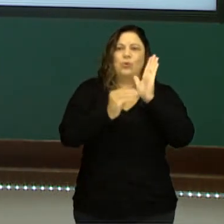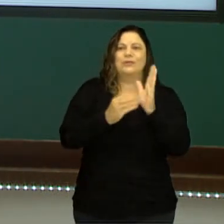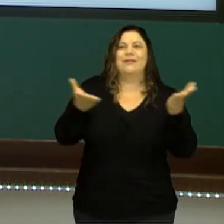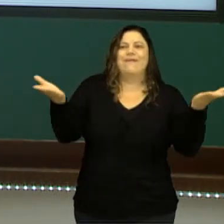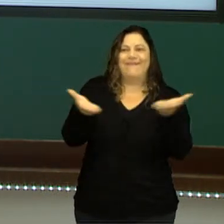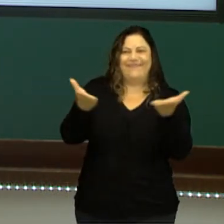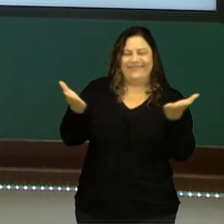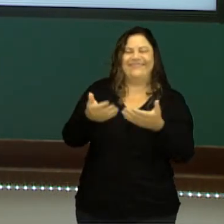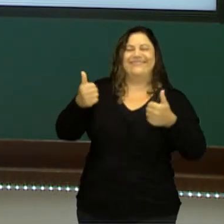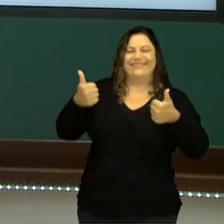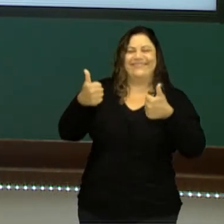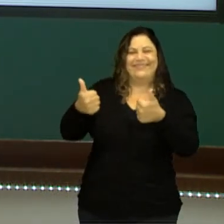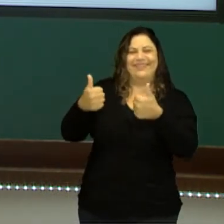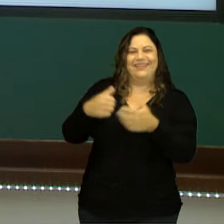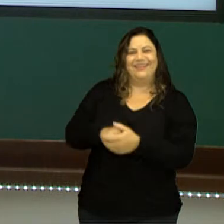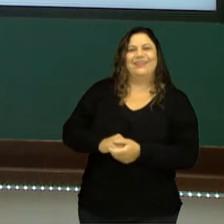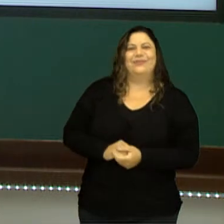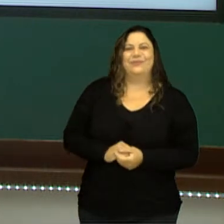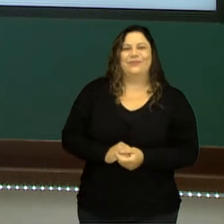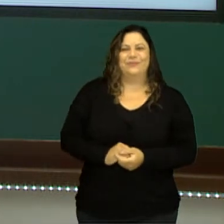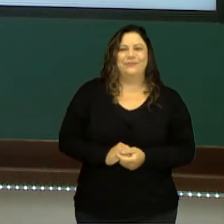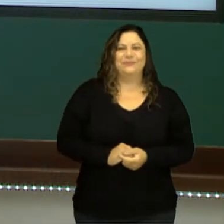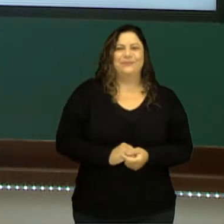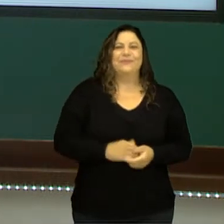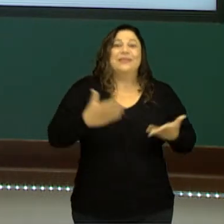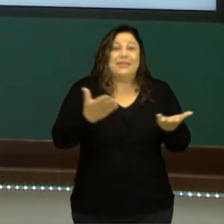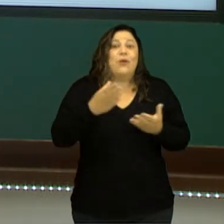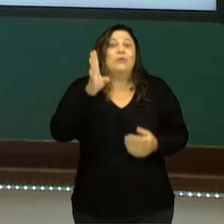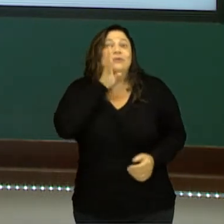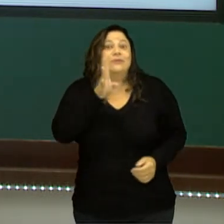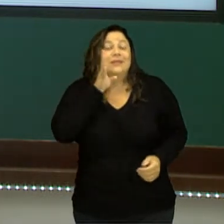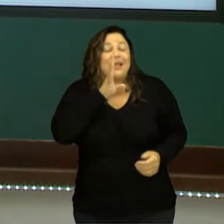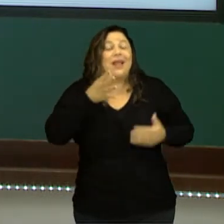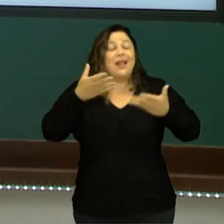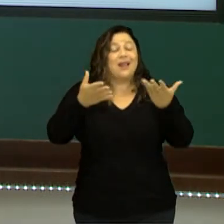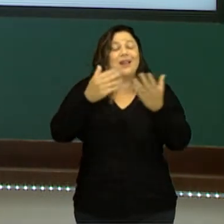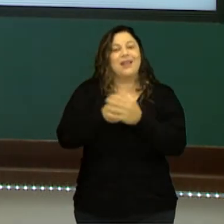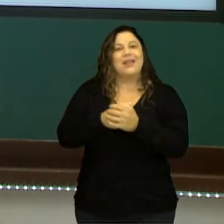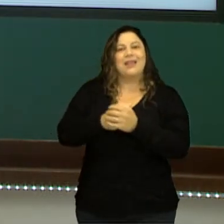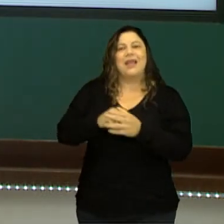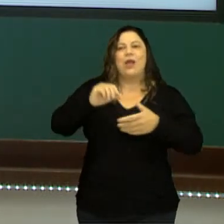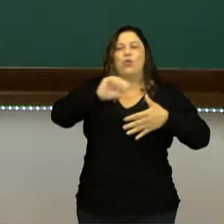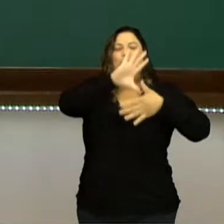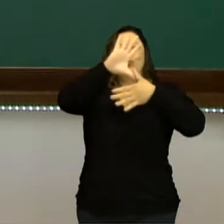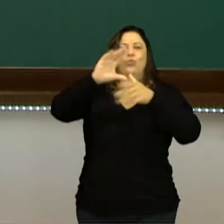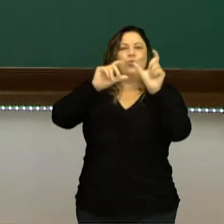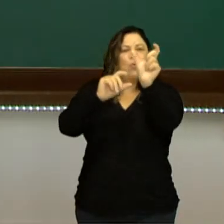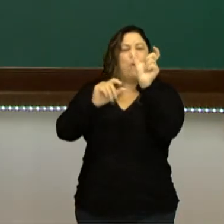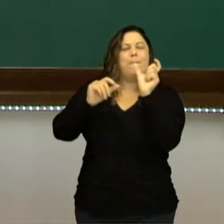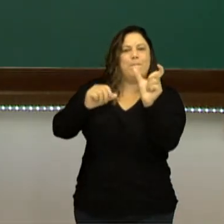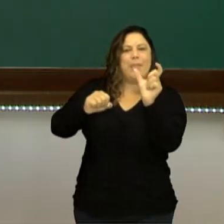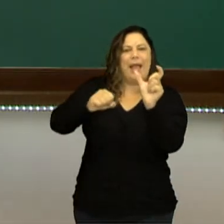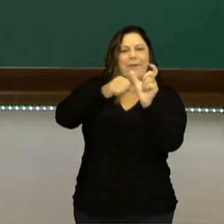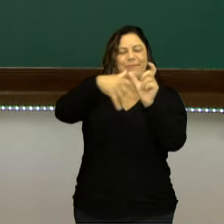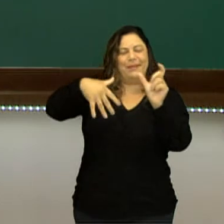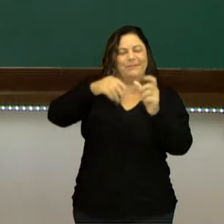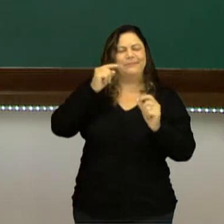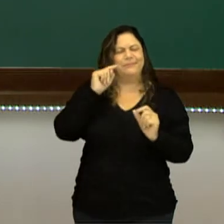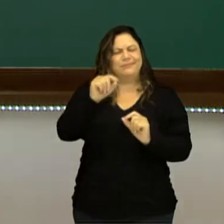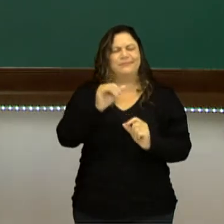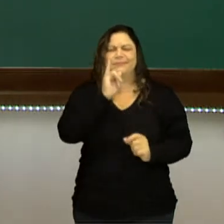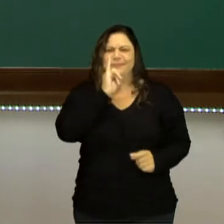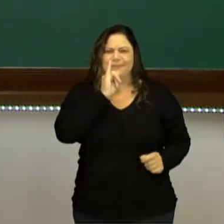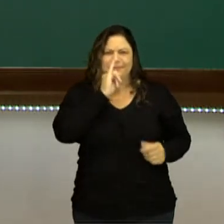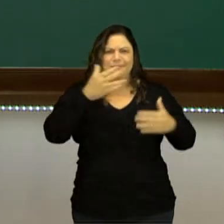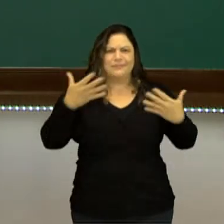perceber a conexão desses assuntos. Isso que é o bacana do mapa mental. Você, por exemplo, pode fazer um mapa mental, né,